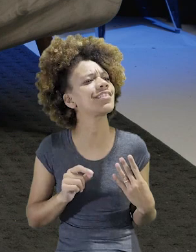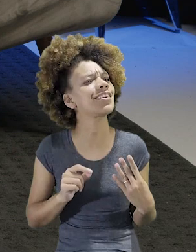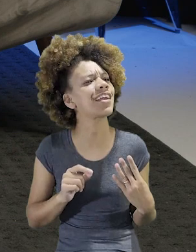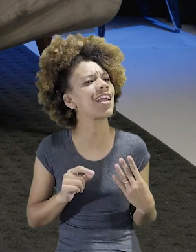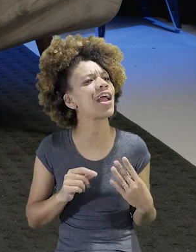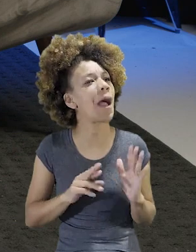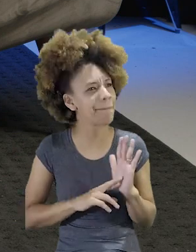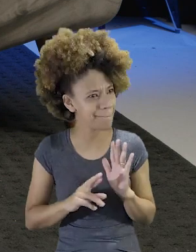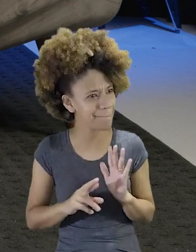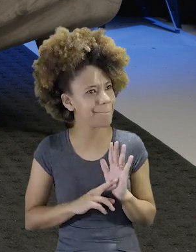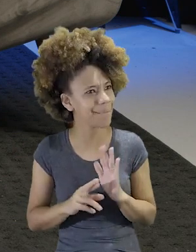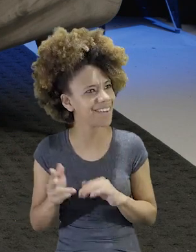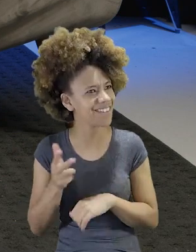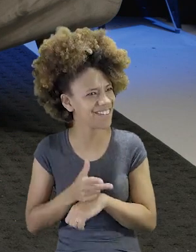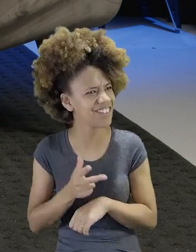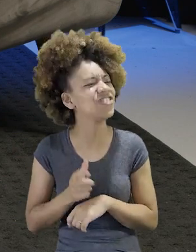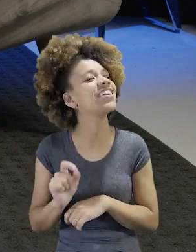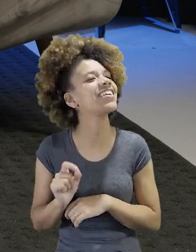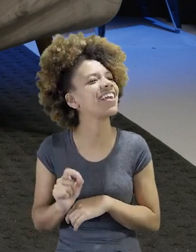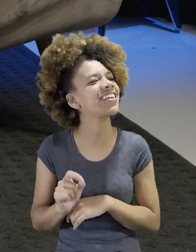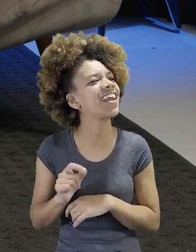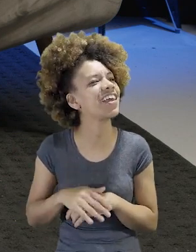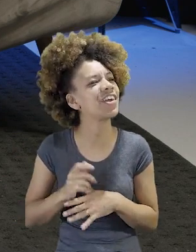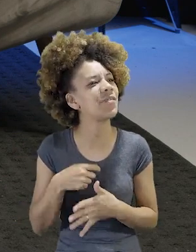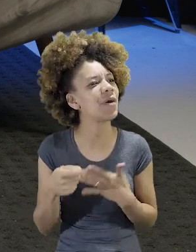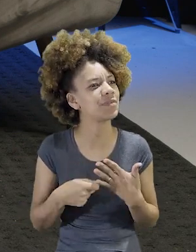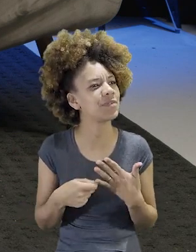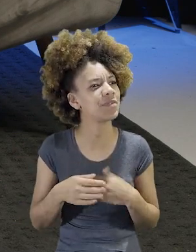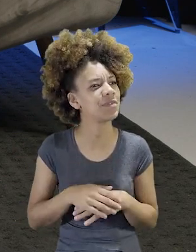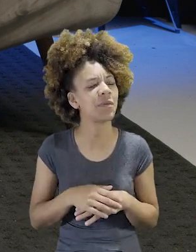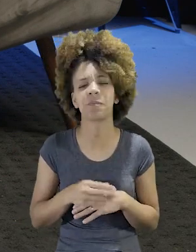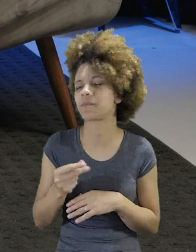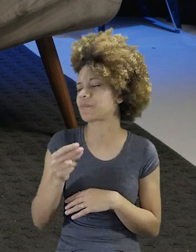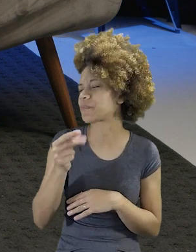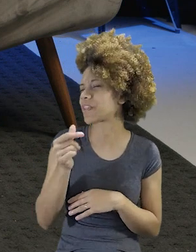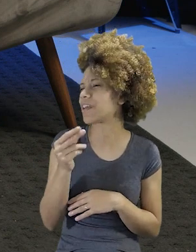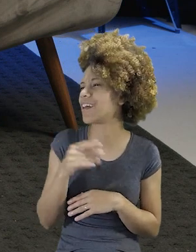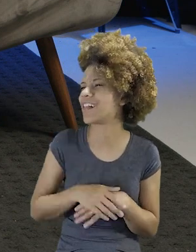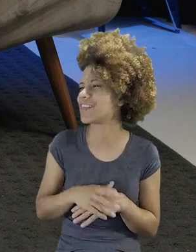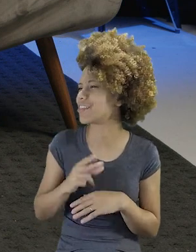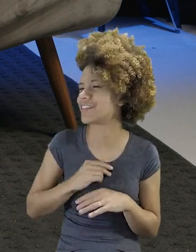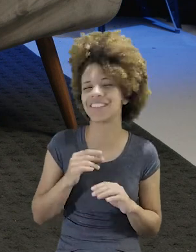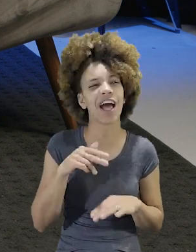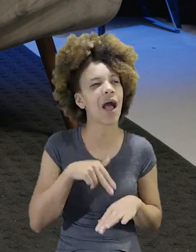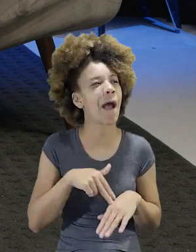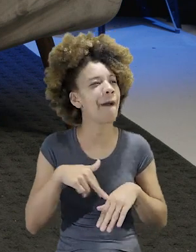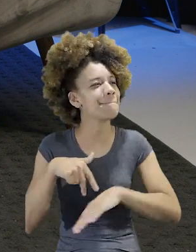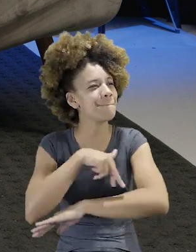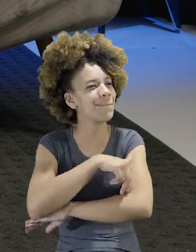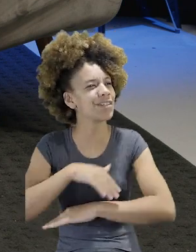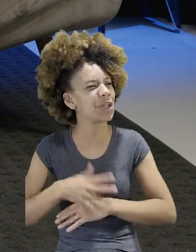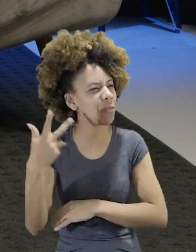e quem é e tinha um maluco que apresentava o vídeo quem era o cara o ator era o